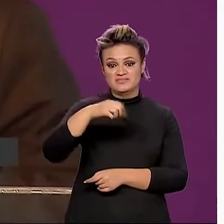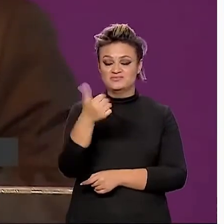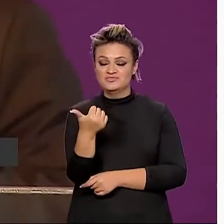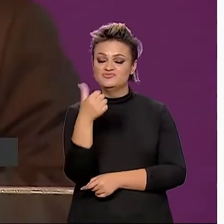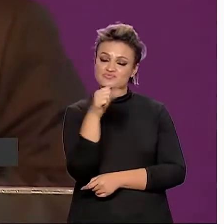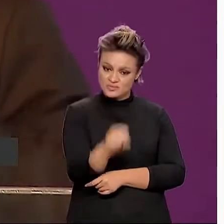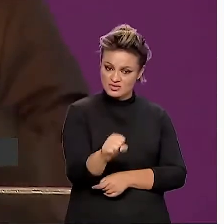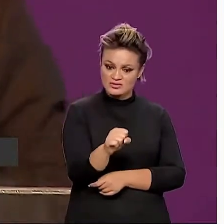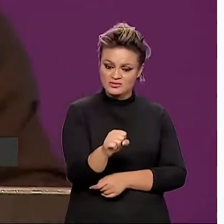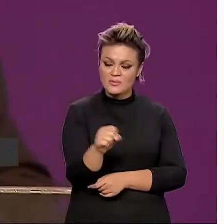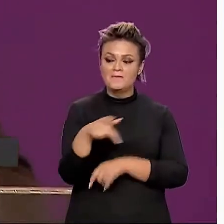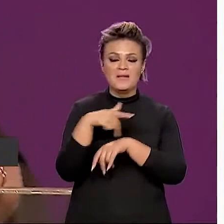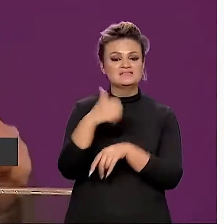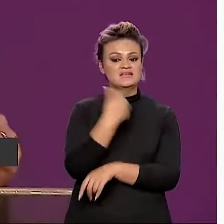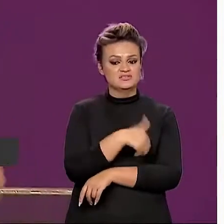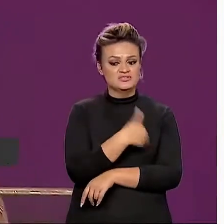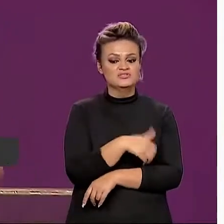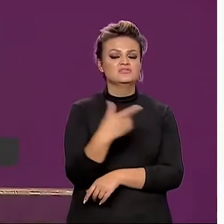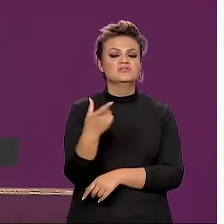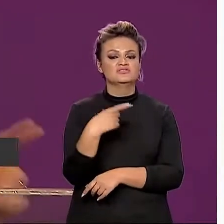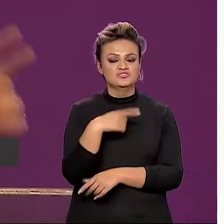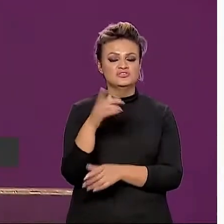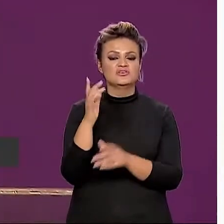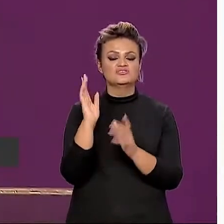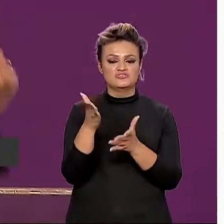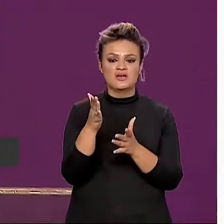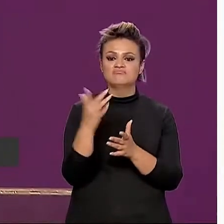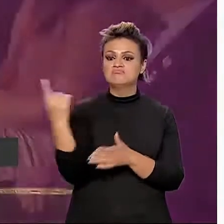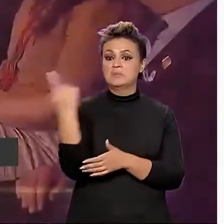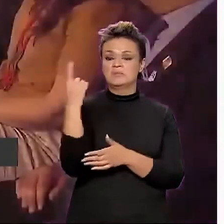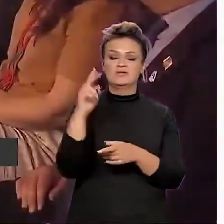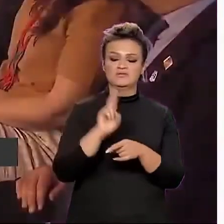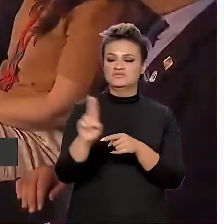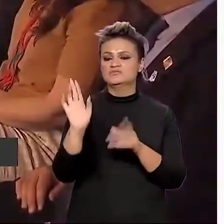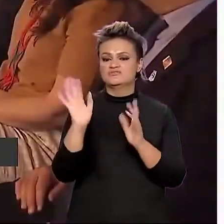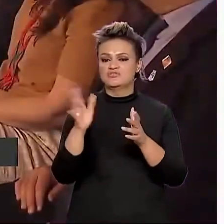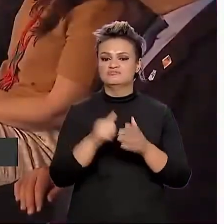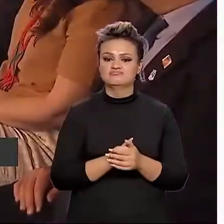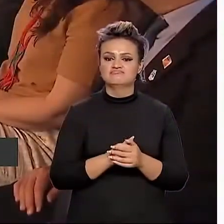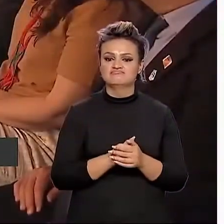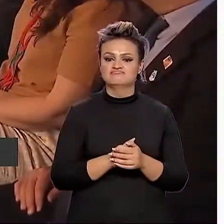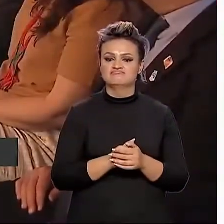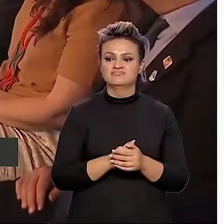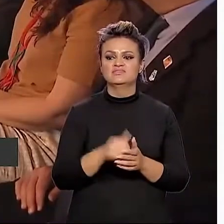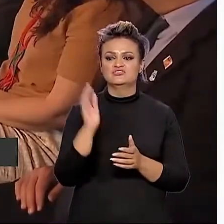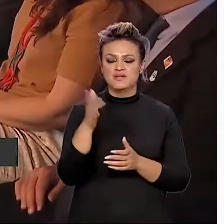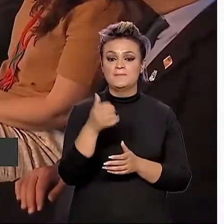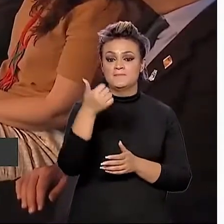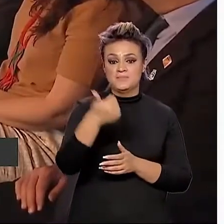1918, a Argentina já tinha tido em Córdoba a sua primeira reforma universitária.